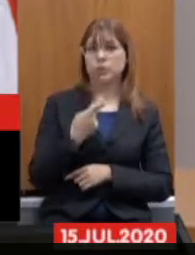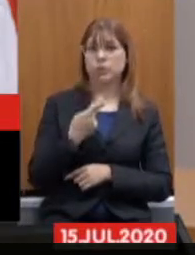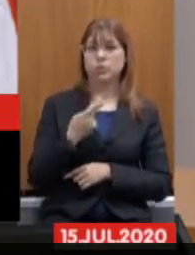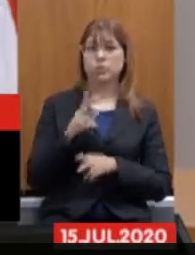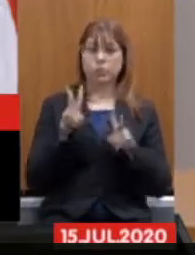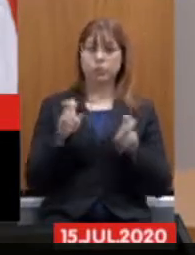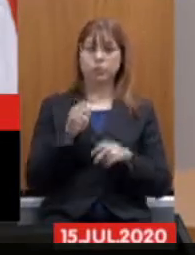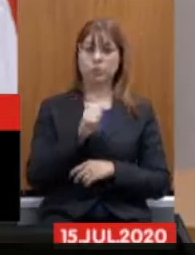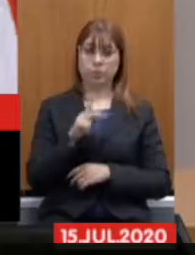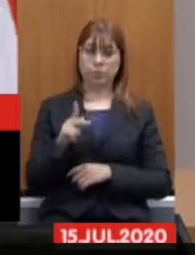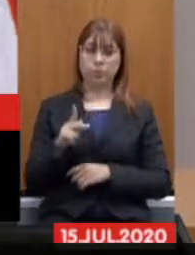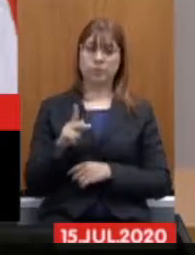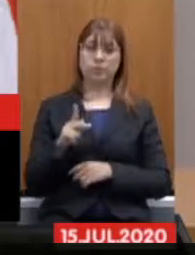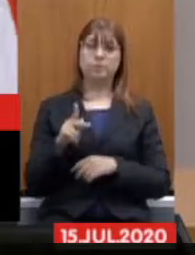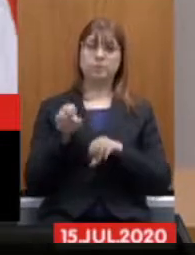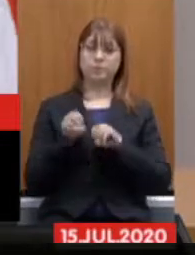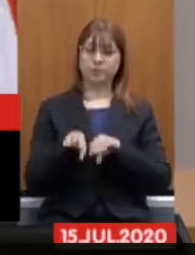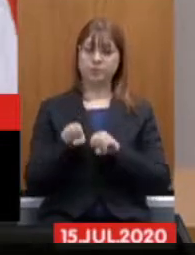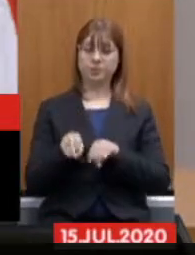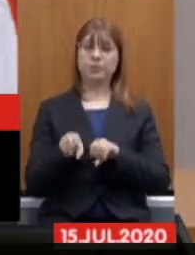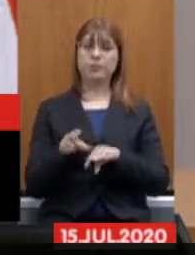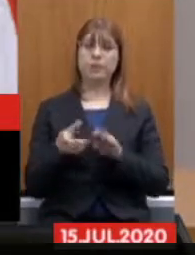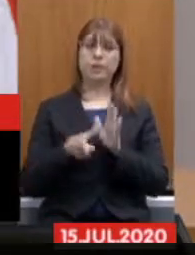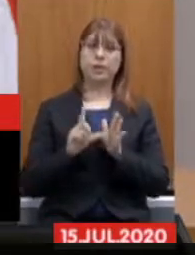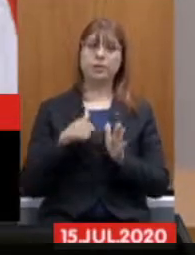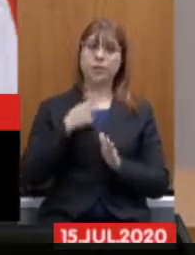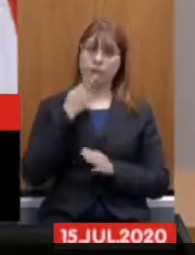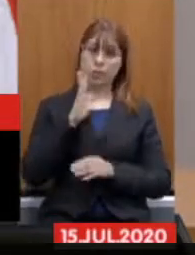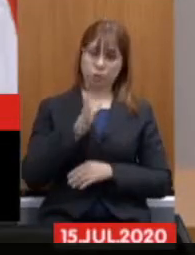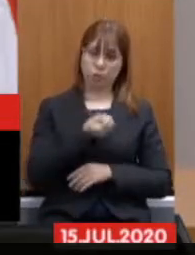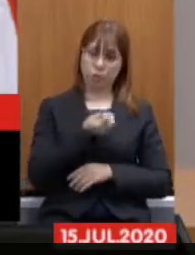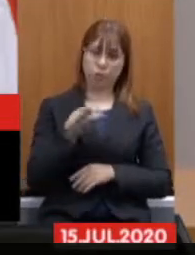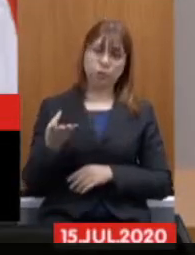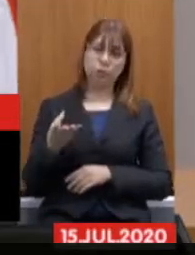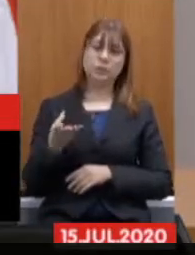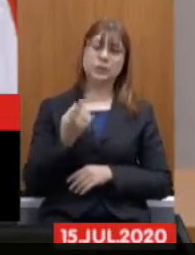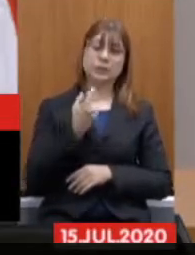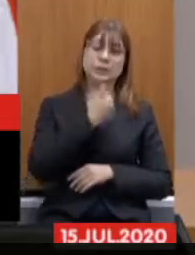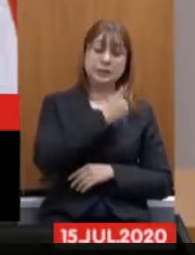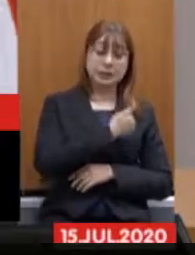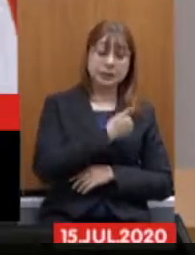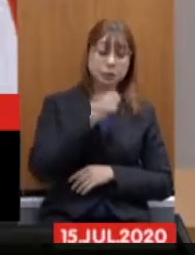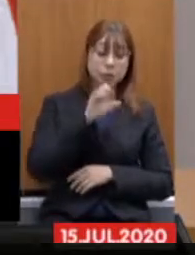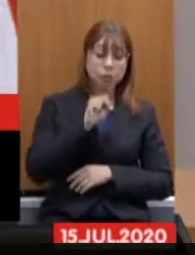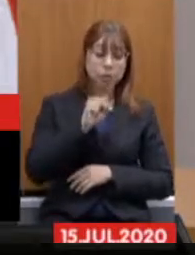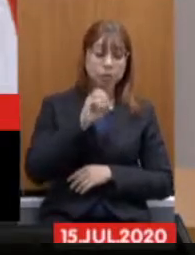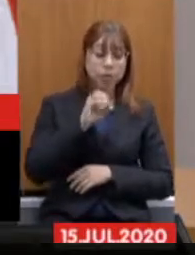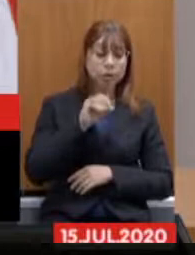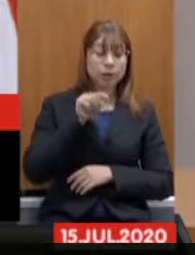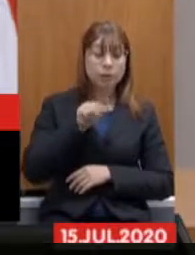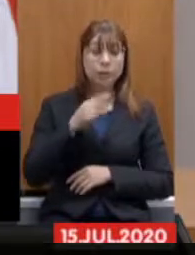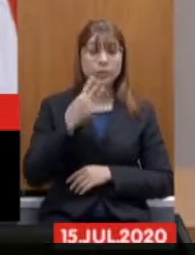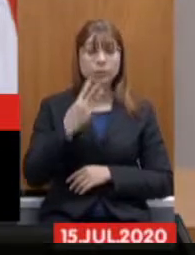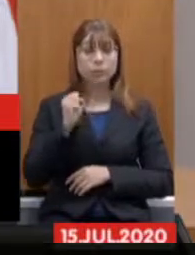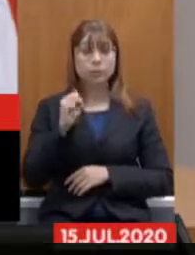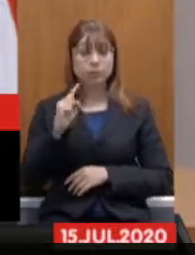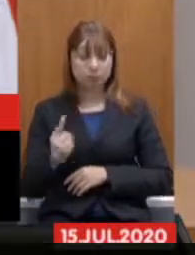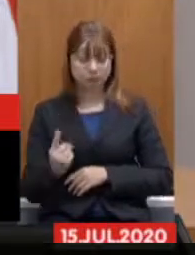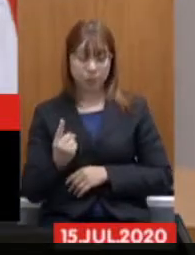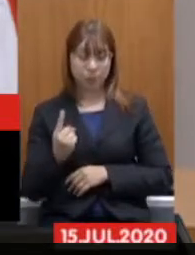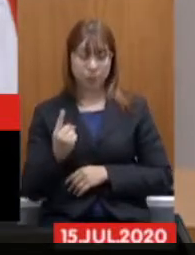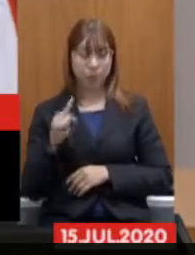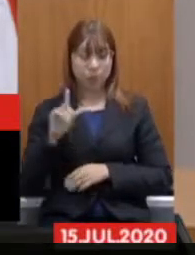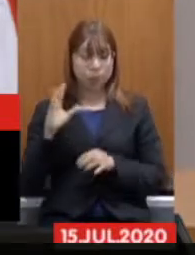pouco na questão dos aposentados da educação que eu já disse quais são os números são 180 1381 e deste